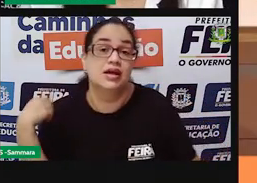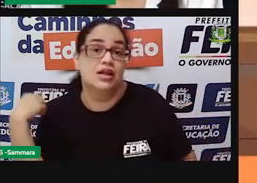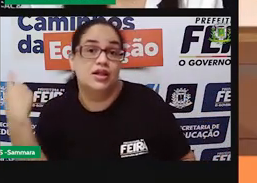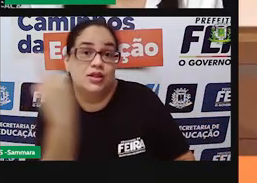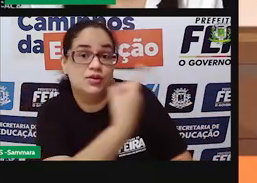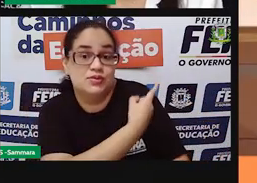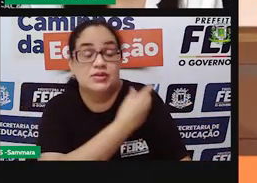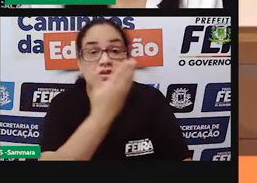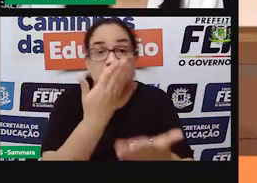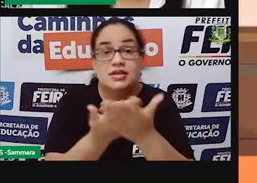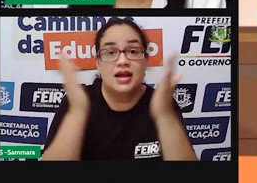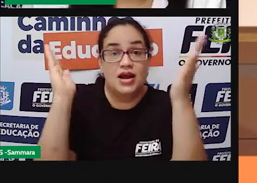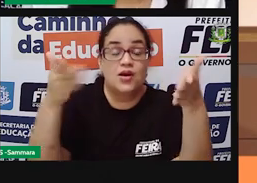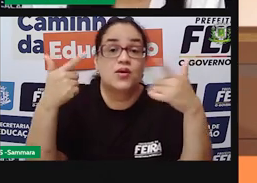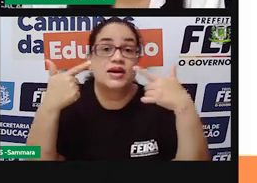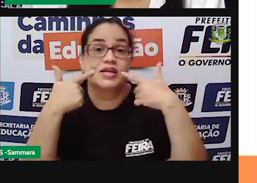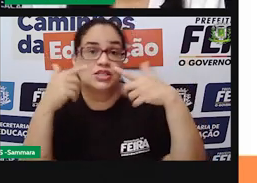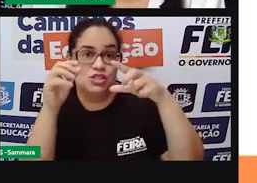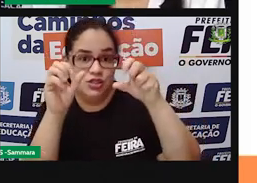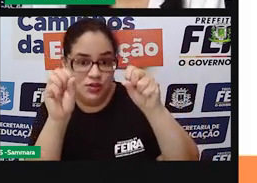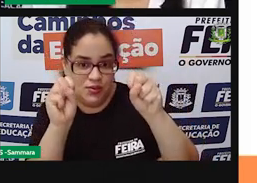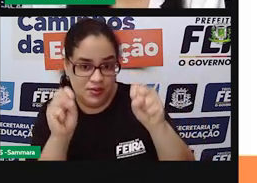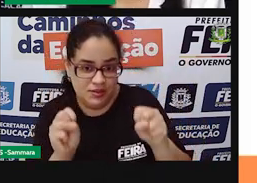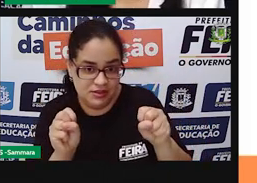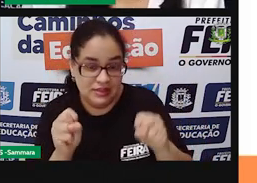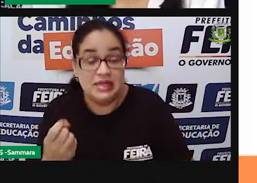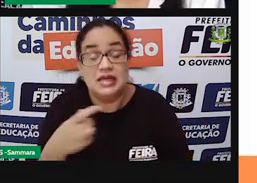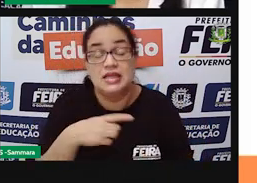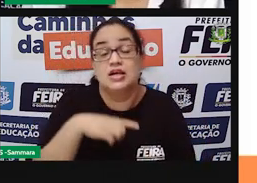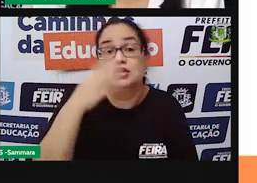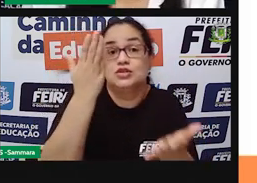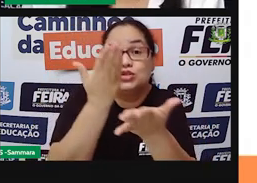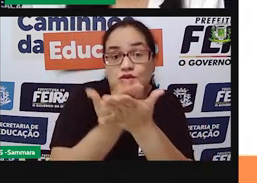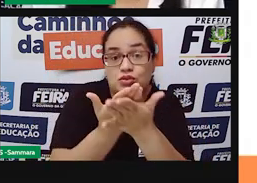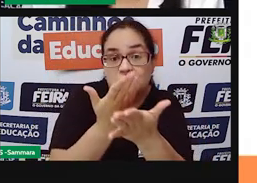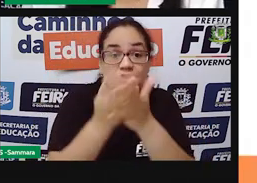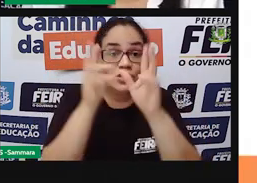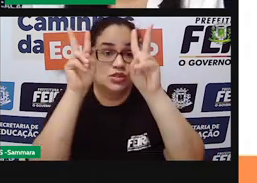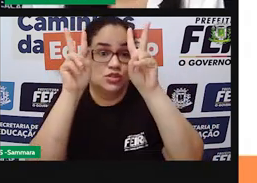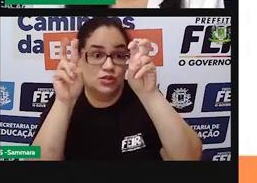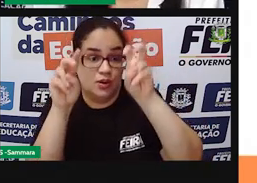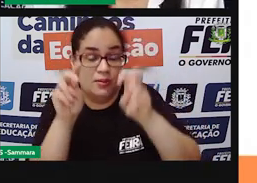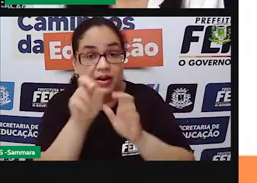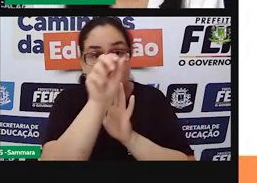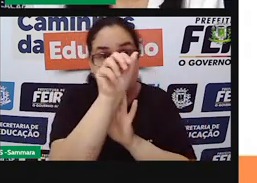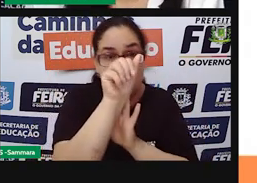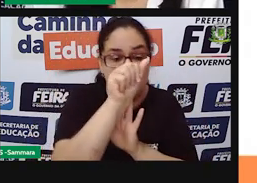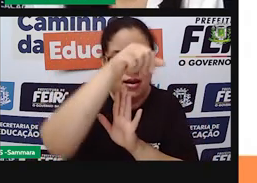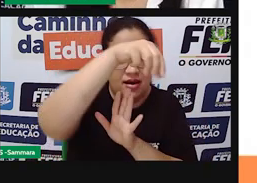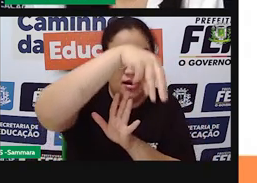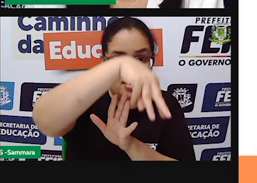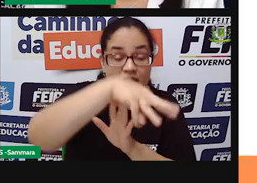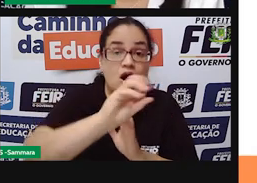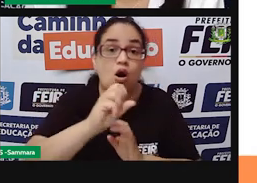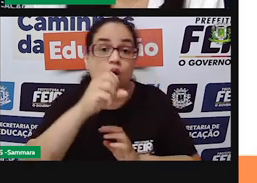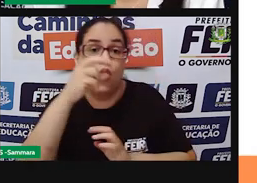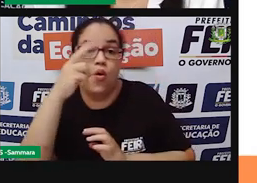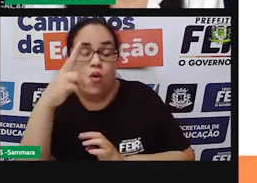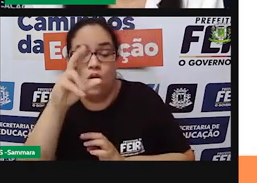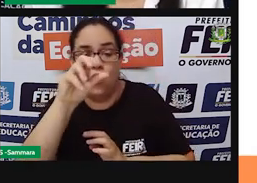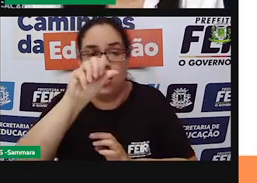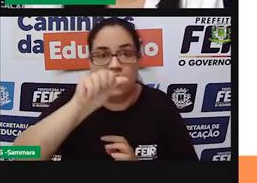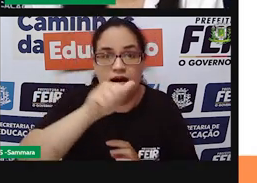Nossa aula agora é de linguagens e nós vamos estudar sobre an ou